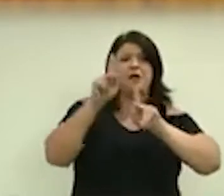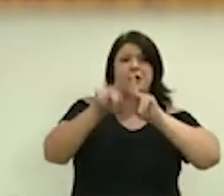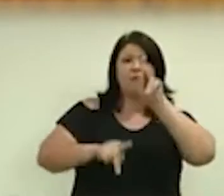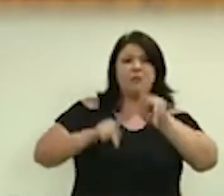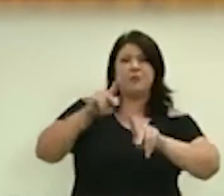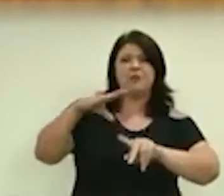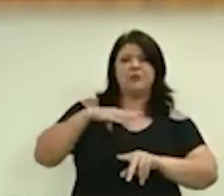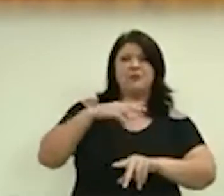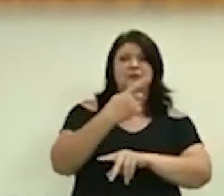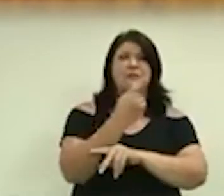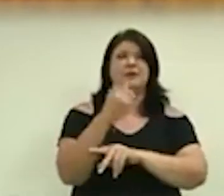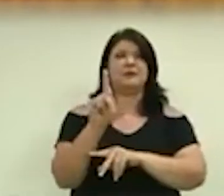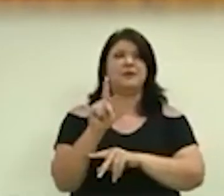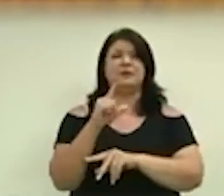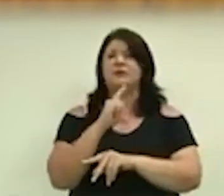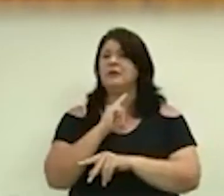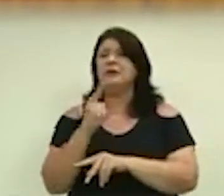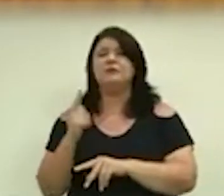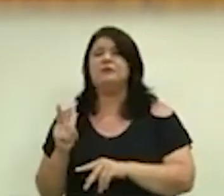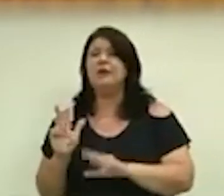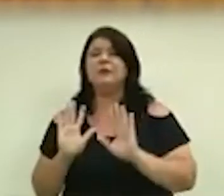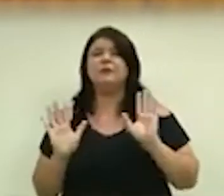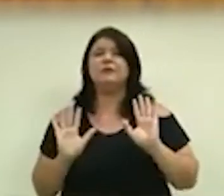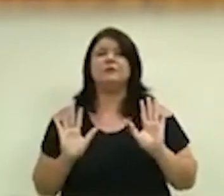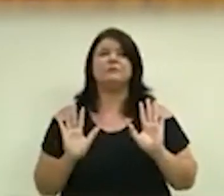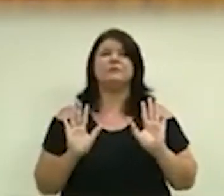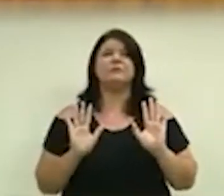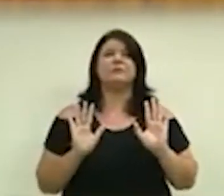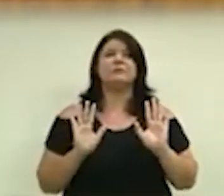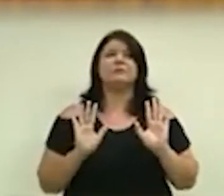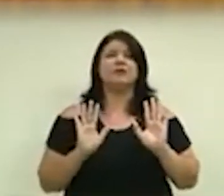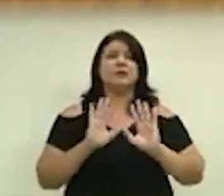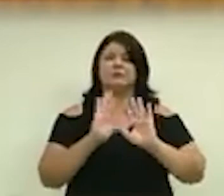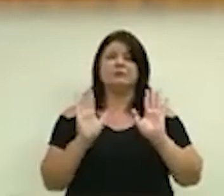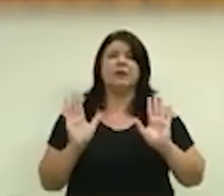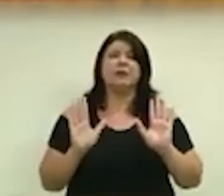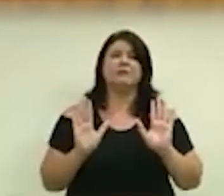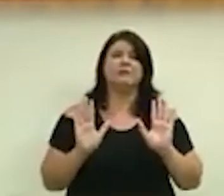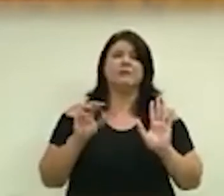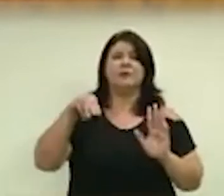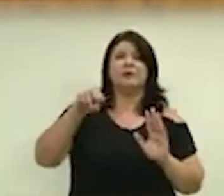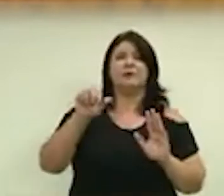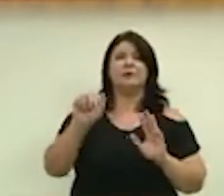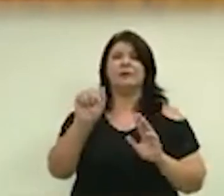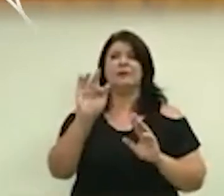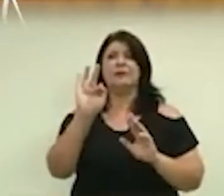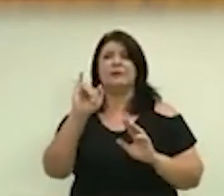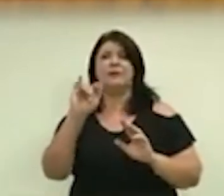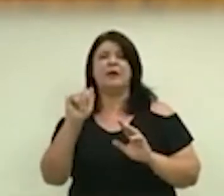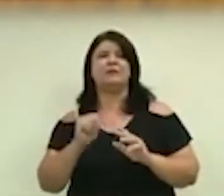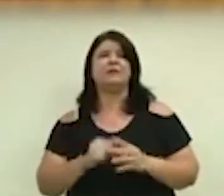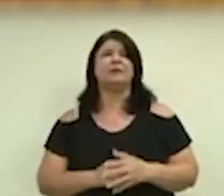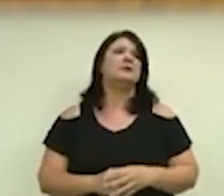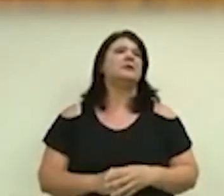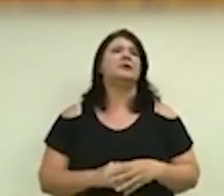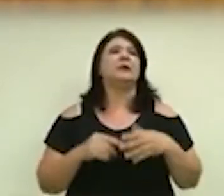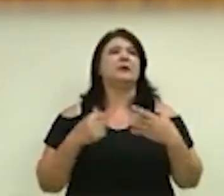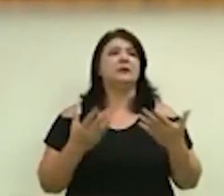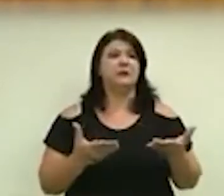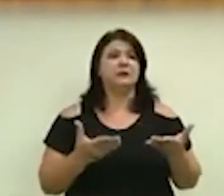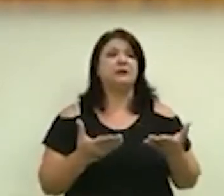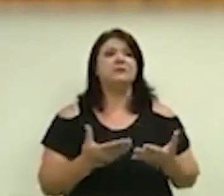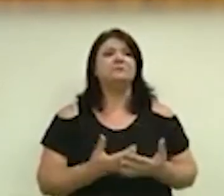aí falo com toda tranquilidade, com toda segurança, que simplesmente ele vai dar